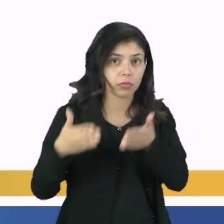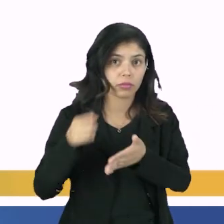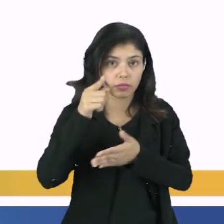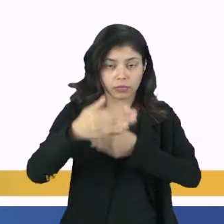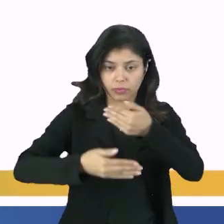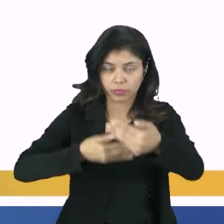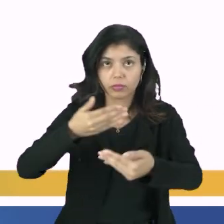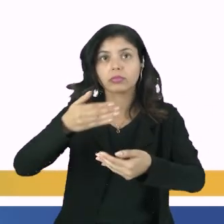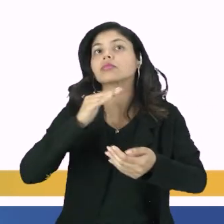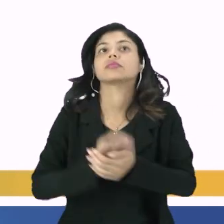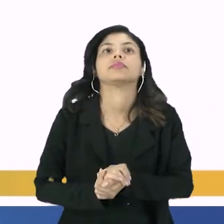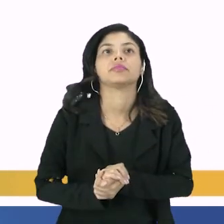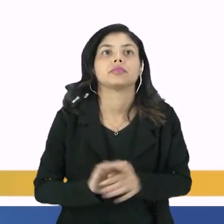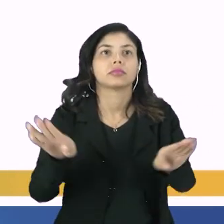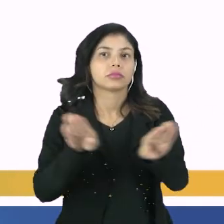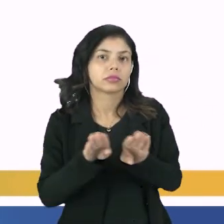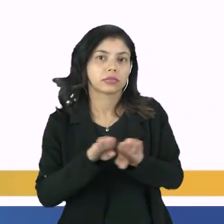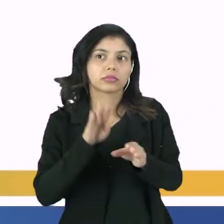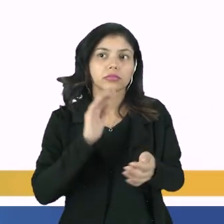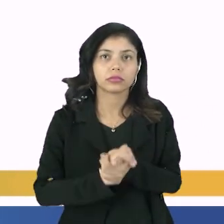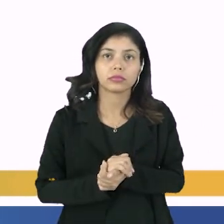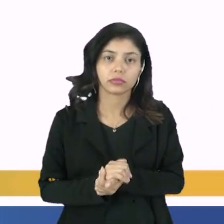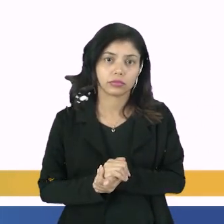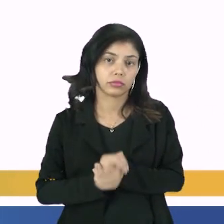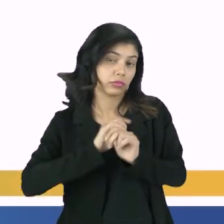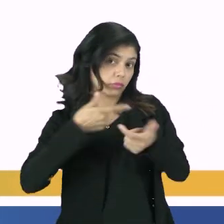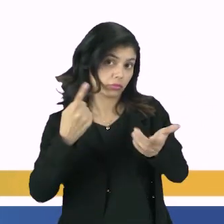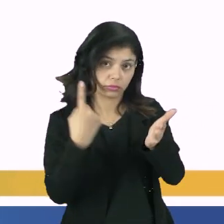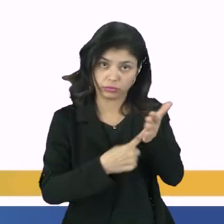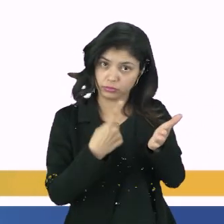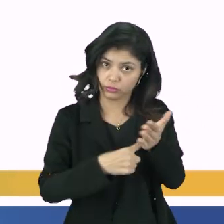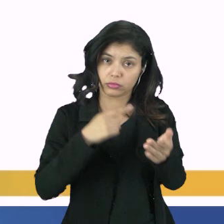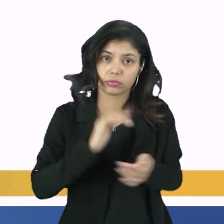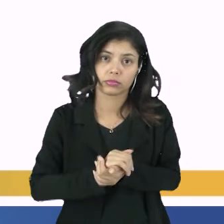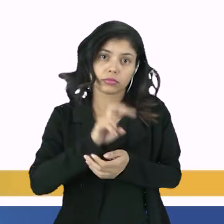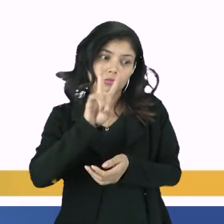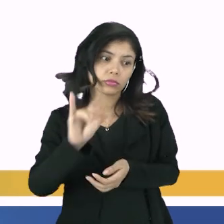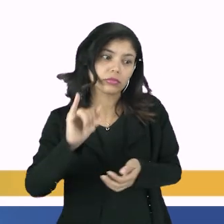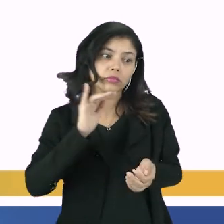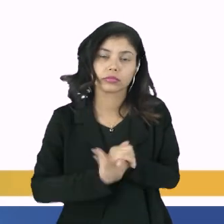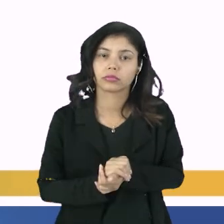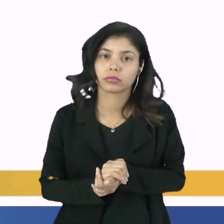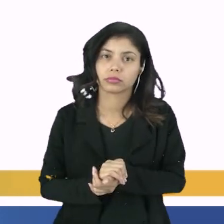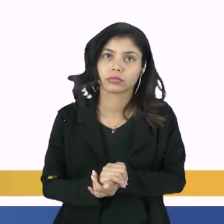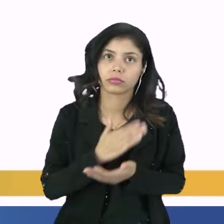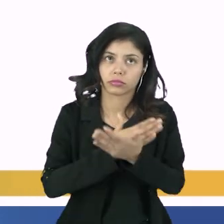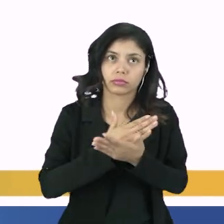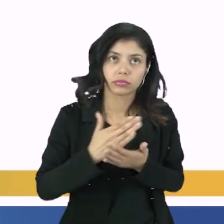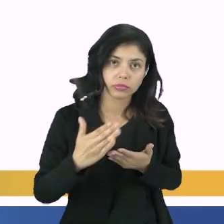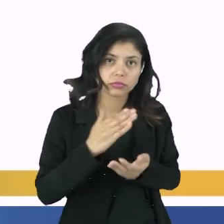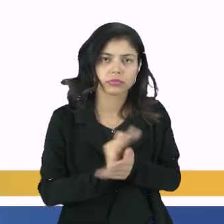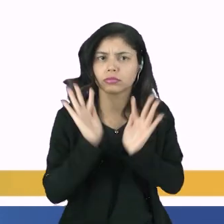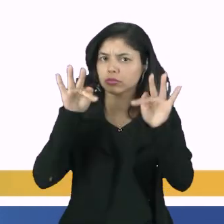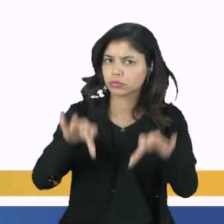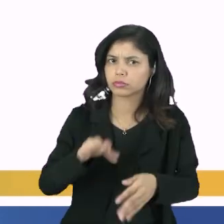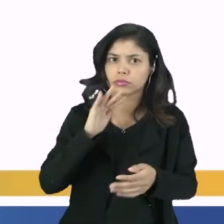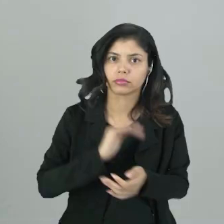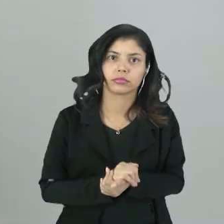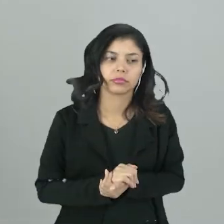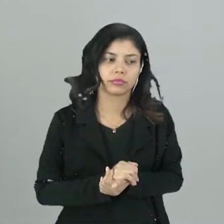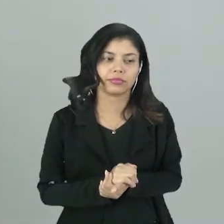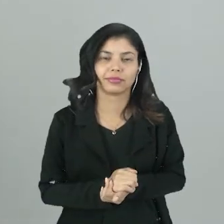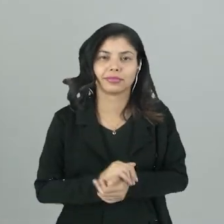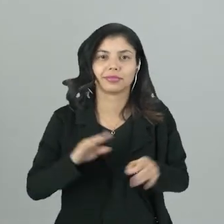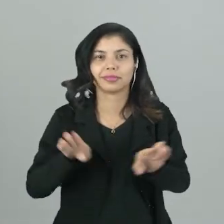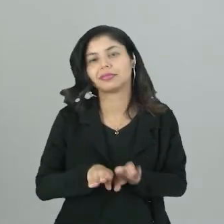desse processo que a gente tem o surgimento do grande marco, que vai dar fim a esse período da